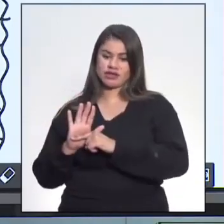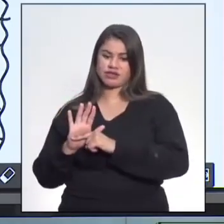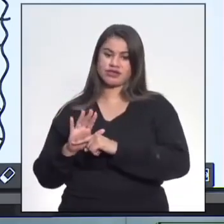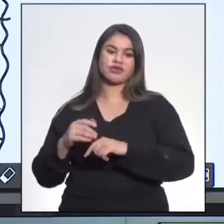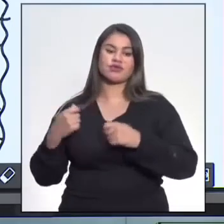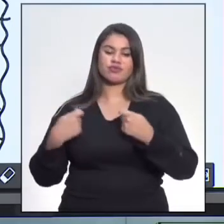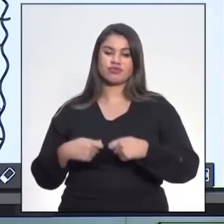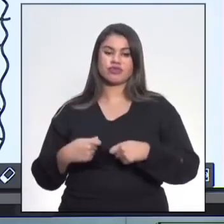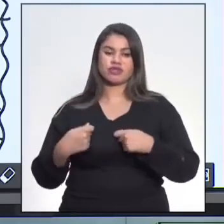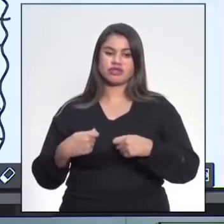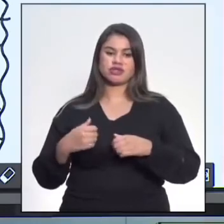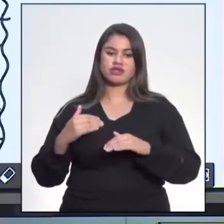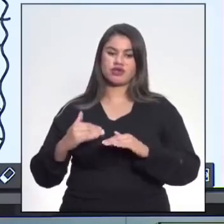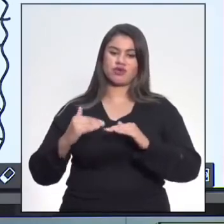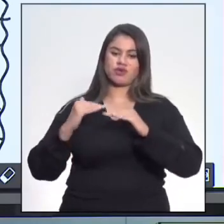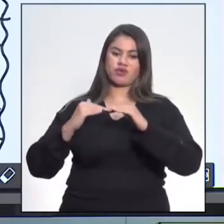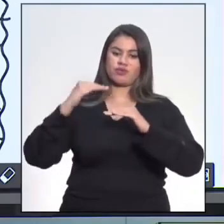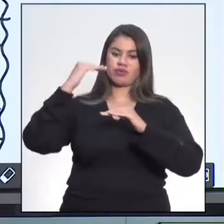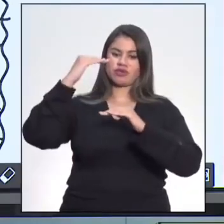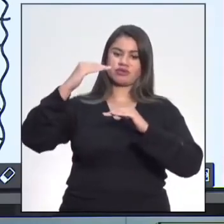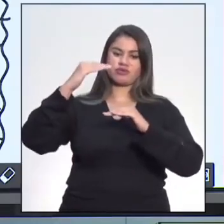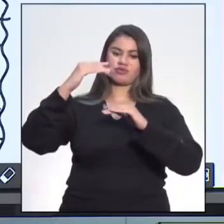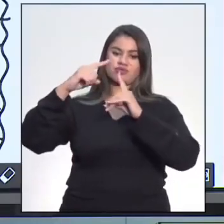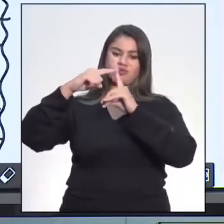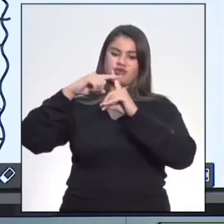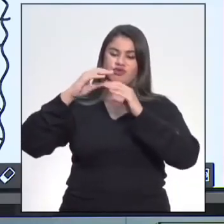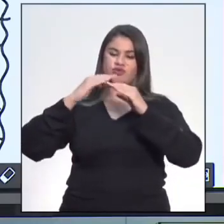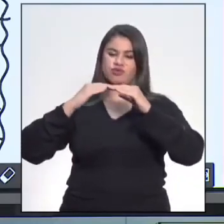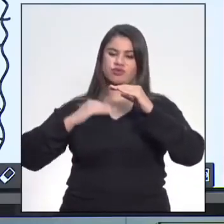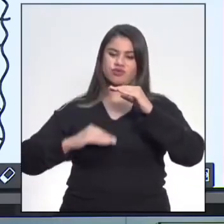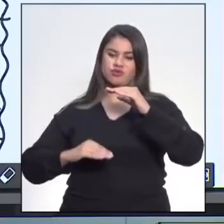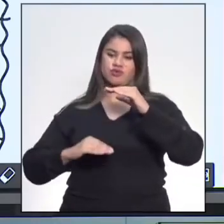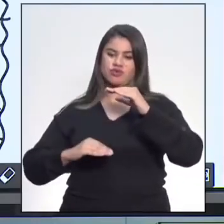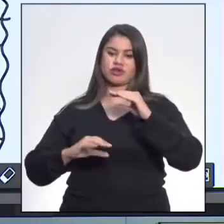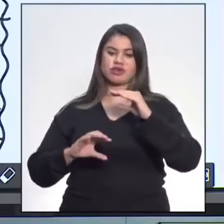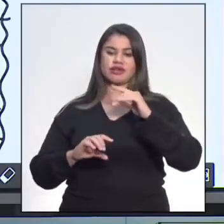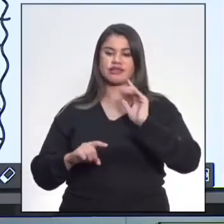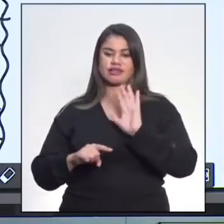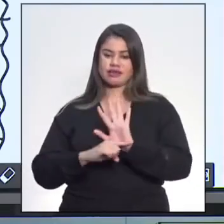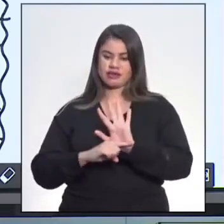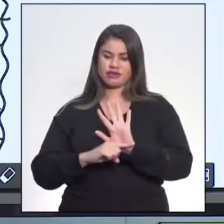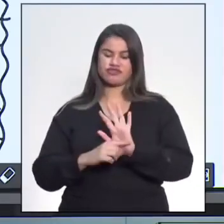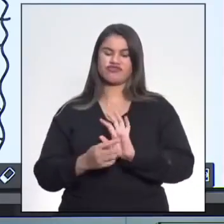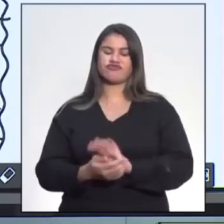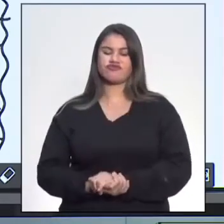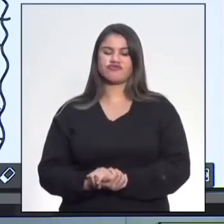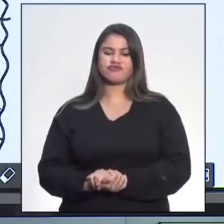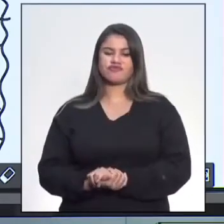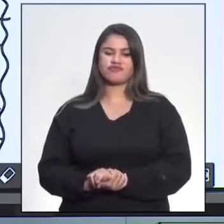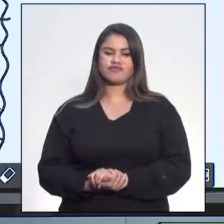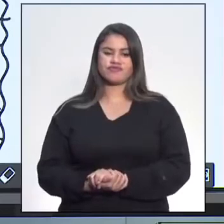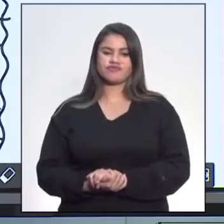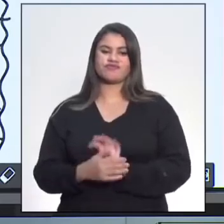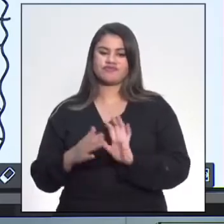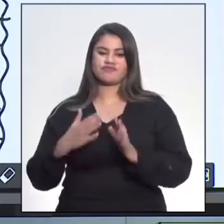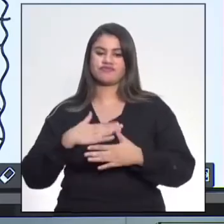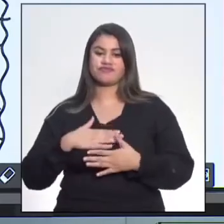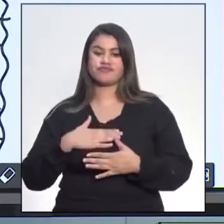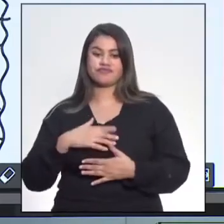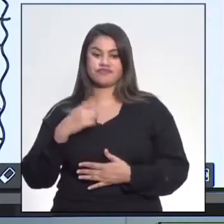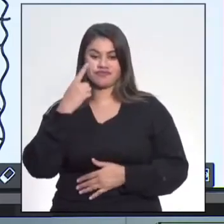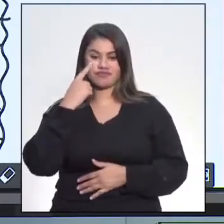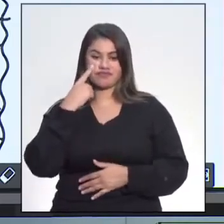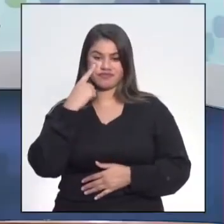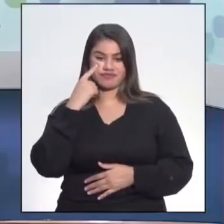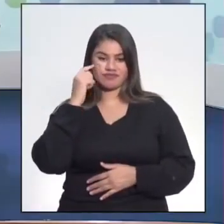fazer o eixo, eu tenho que ter o eixo um pouquinho para cima e um pouquinho para baixo do 0 para poder fazer os valores. Então, com calma, vamos fazer o gráfico. Vamos